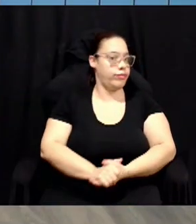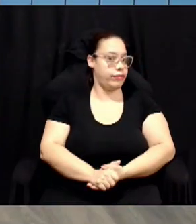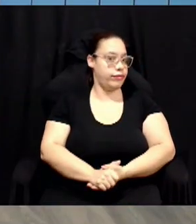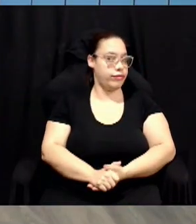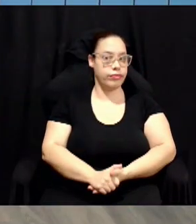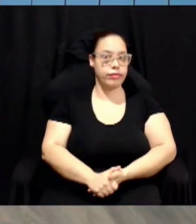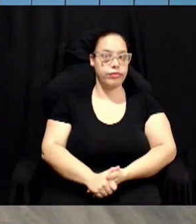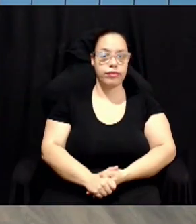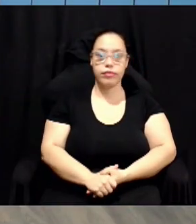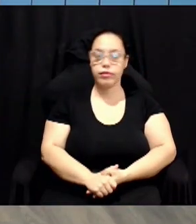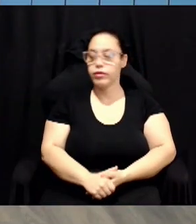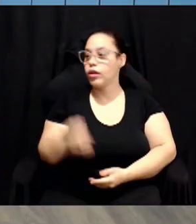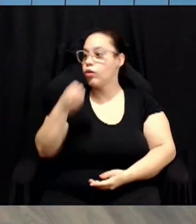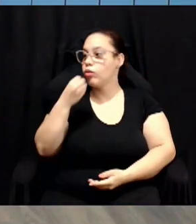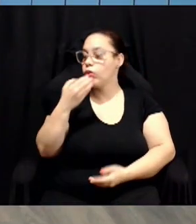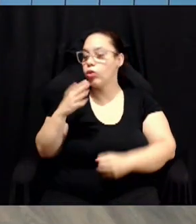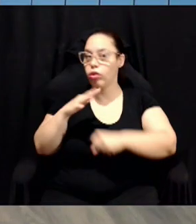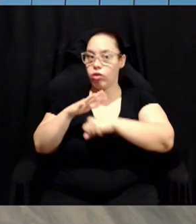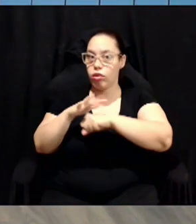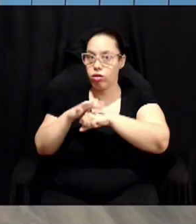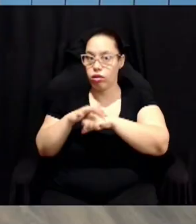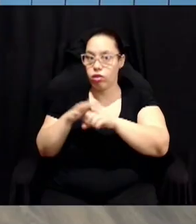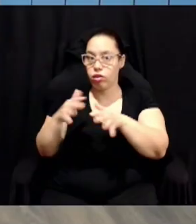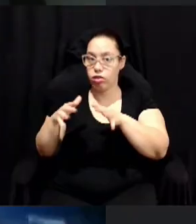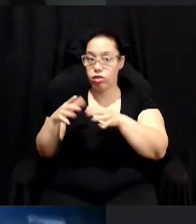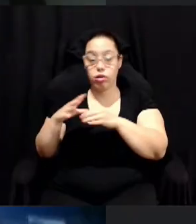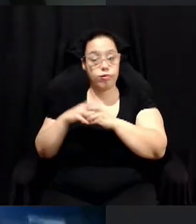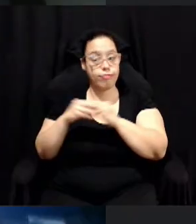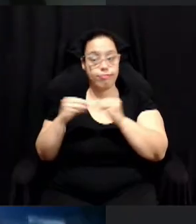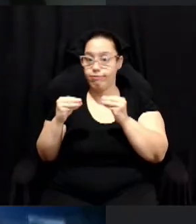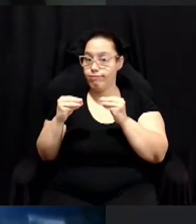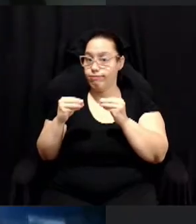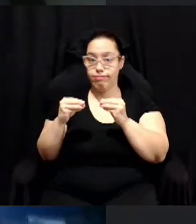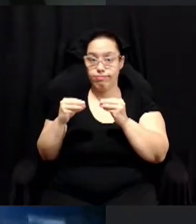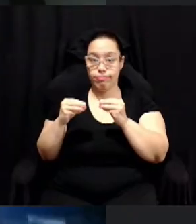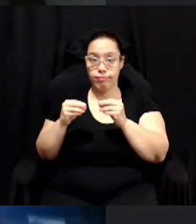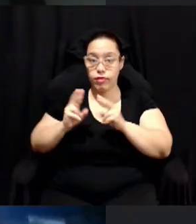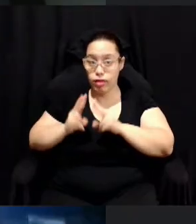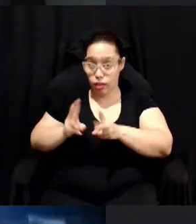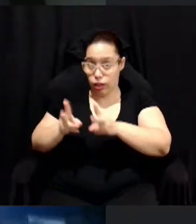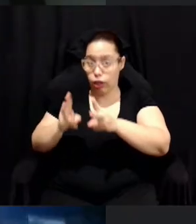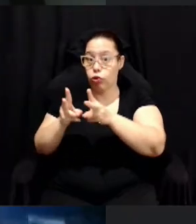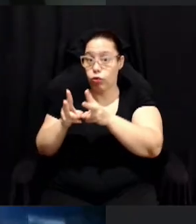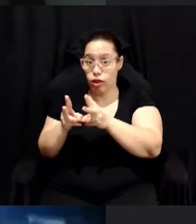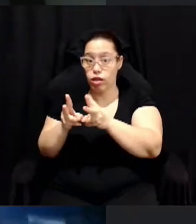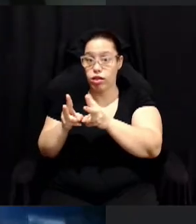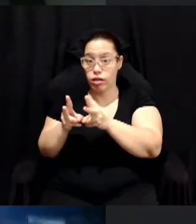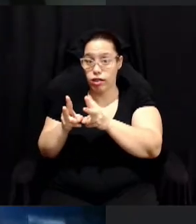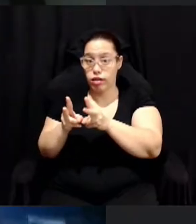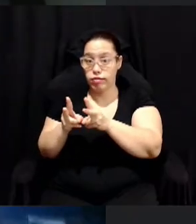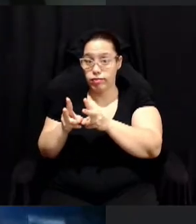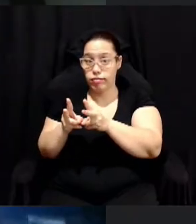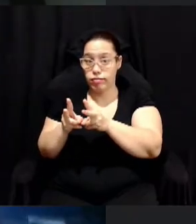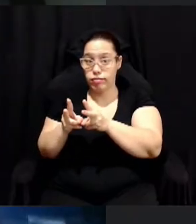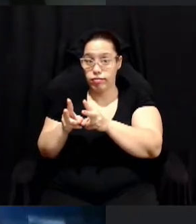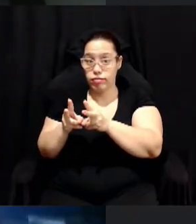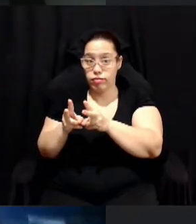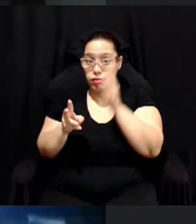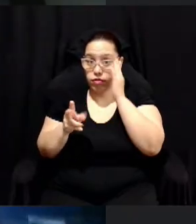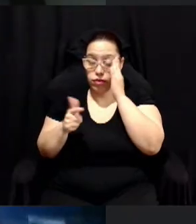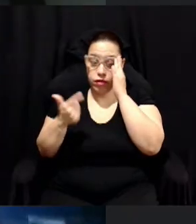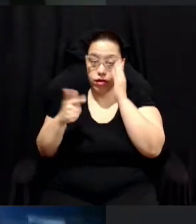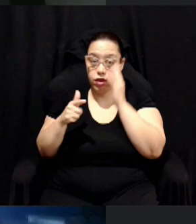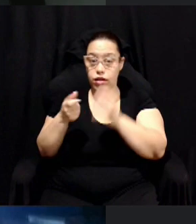Bom, a doença de Parkinson ela não tem cura, então o tratamento tem que ser constante, né? E ela não tem nenhum remédio